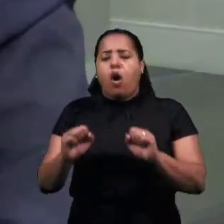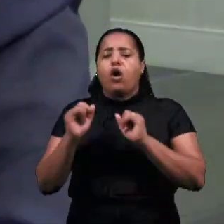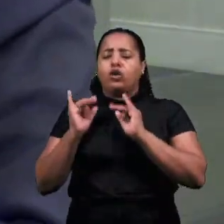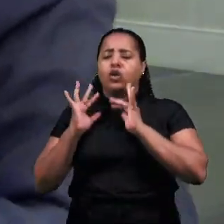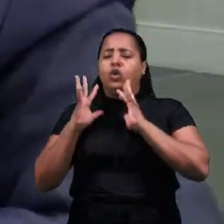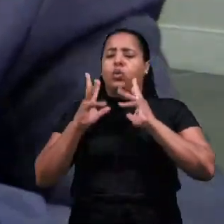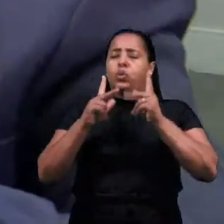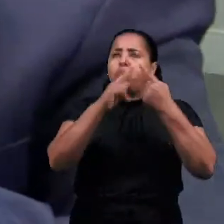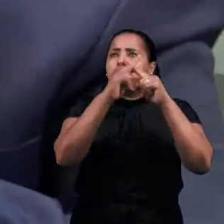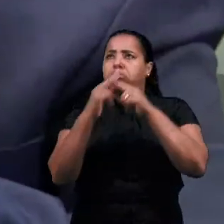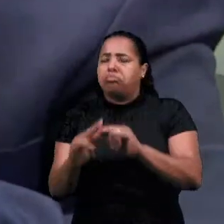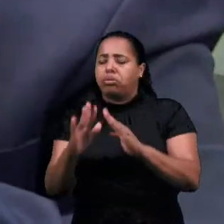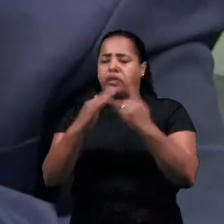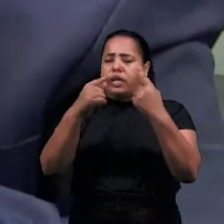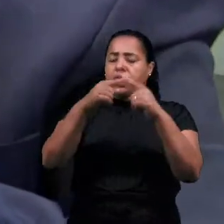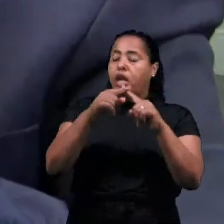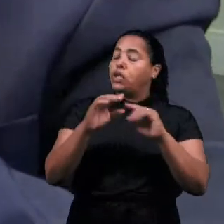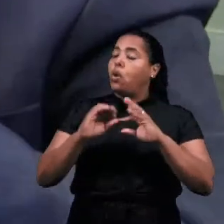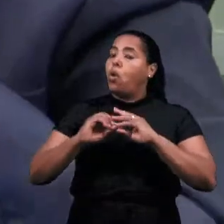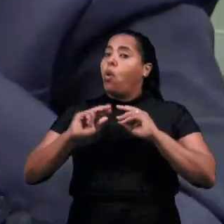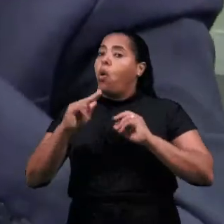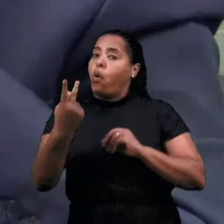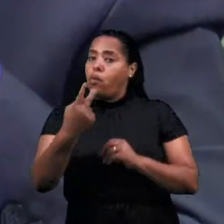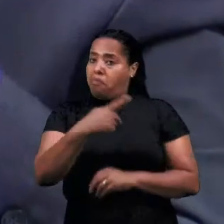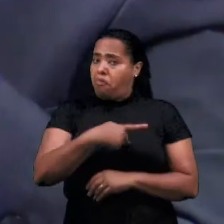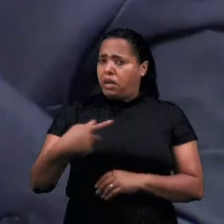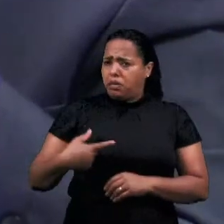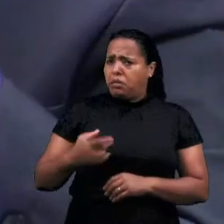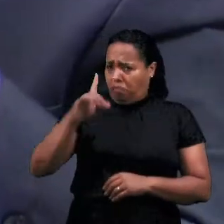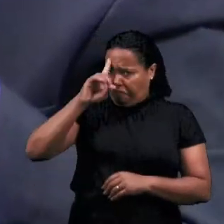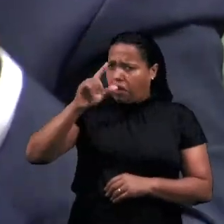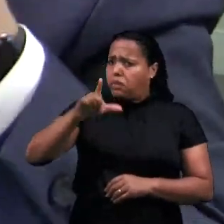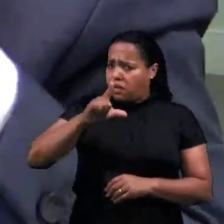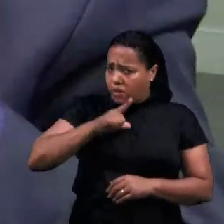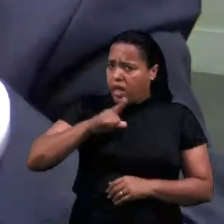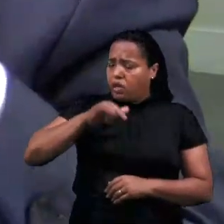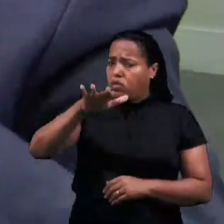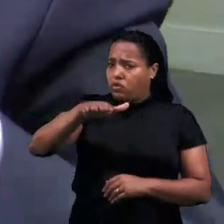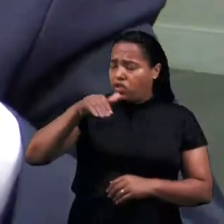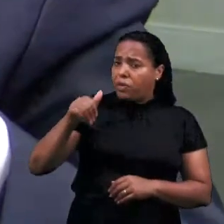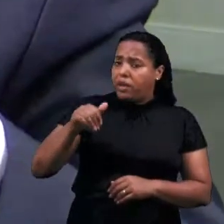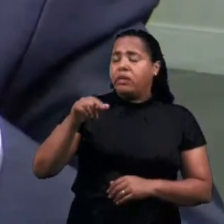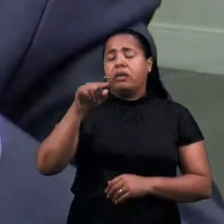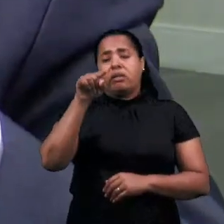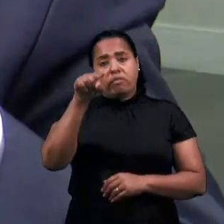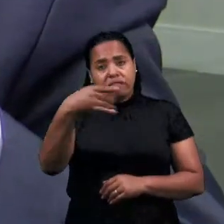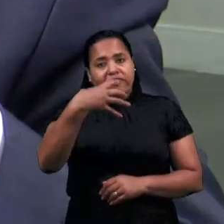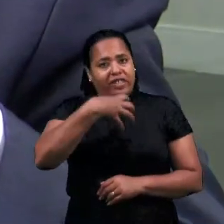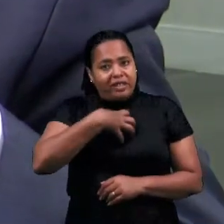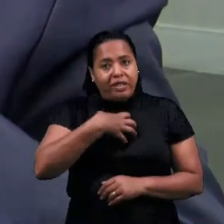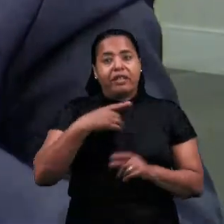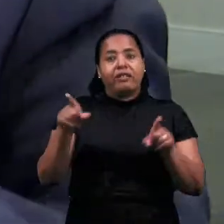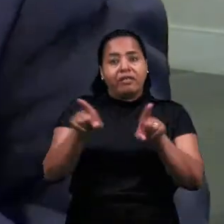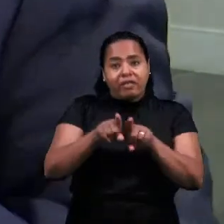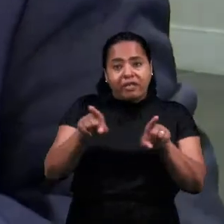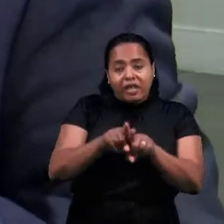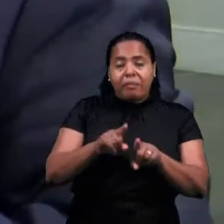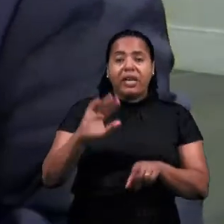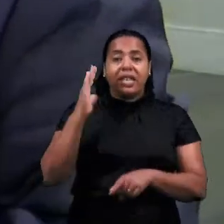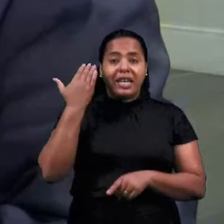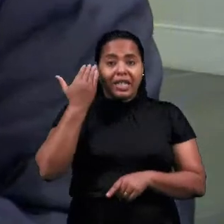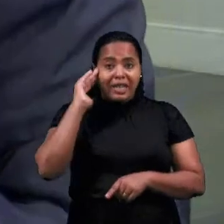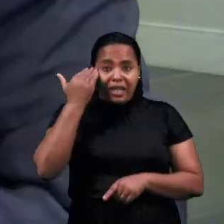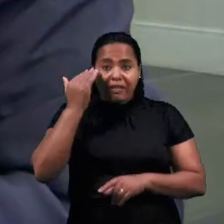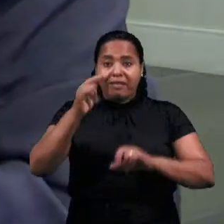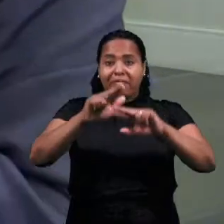ou no ministério. Deus tem um chamado. E você vai sentindo e entendendo pelo Espírito Santo que